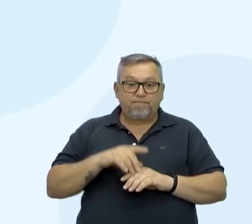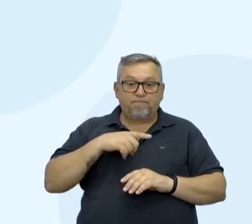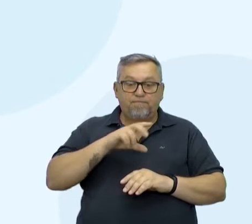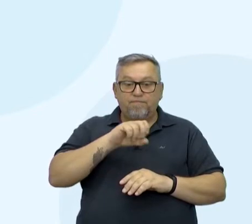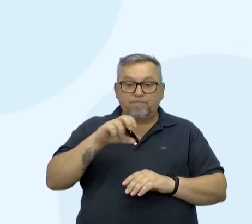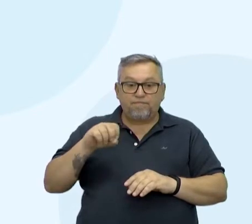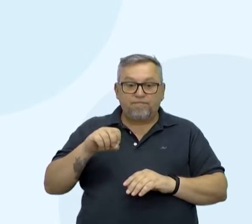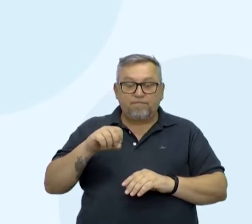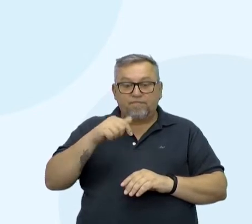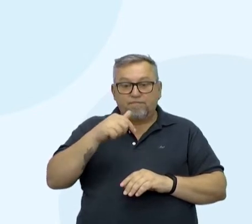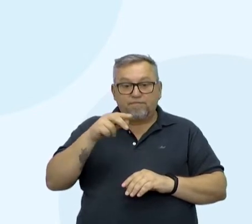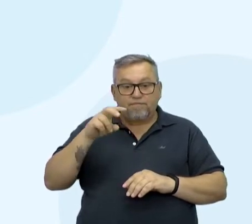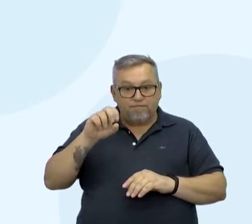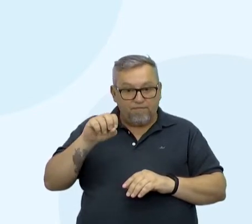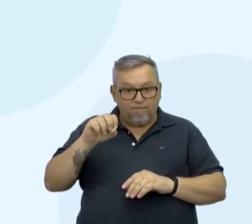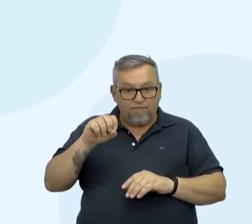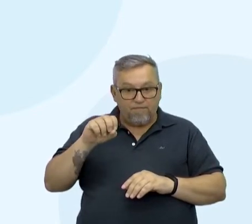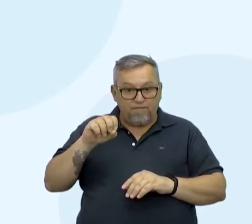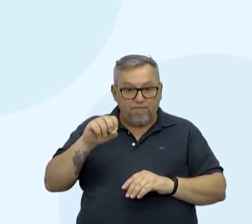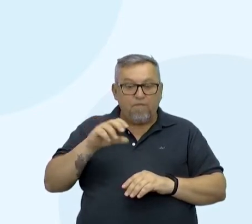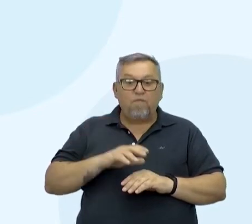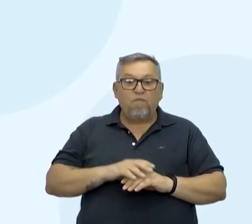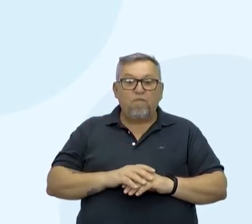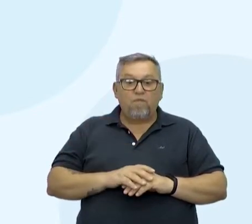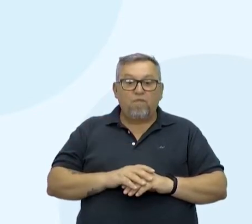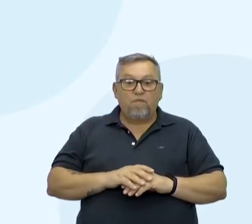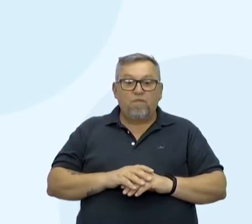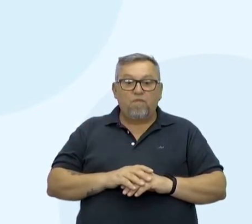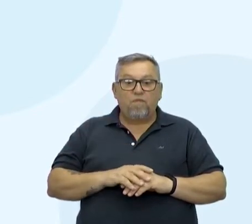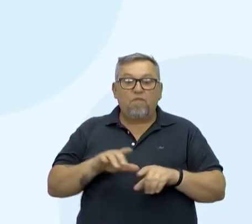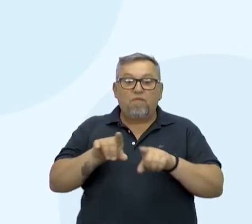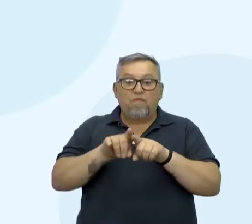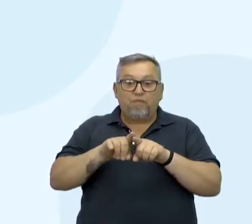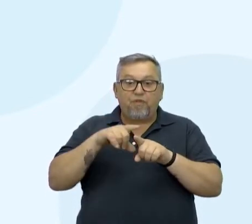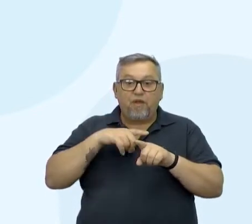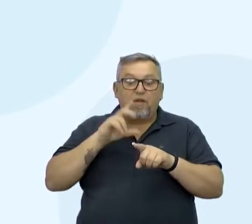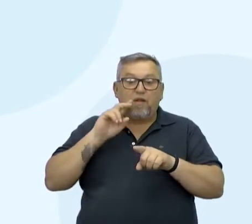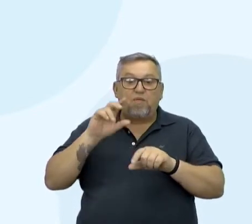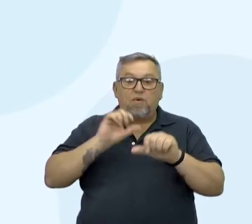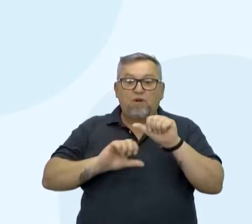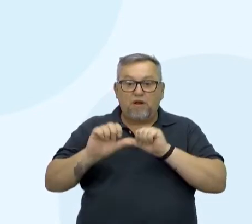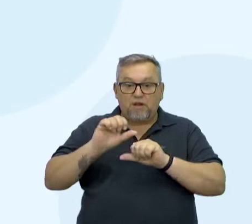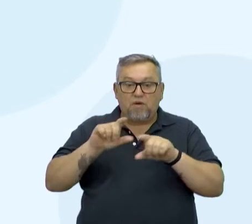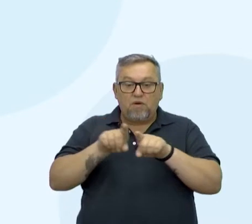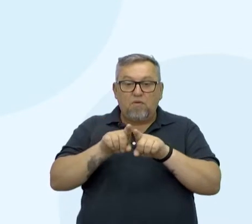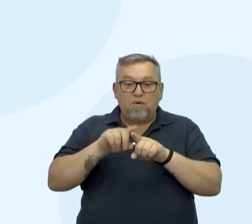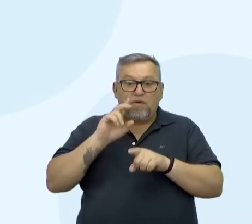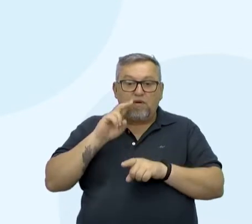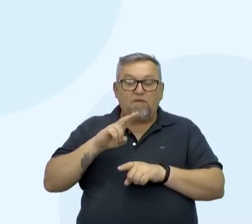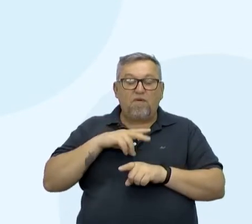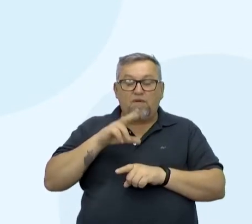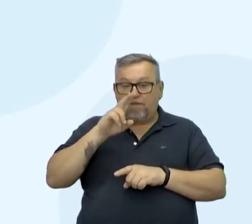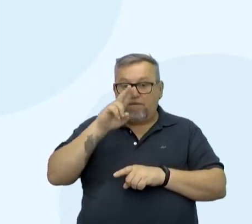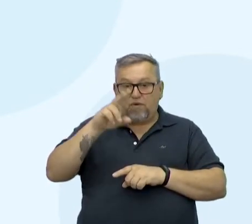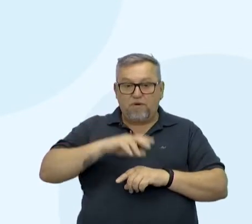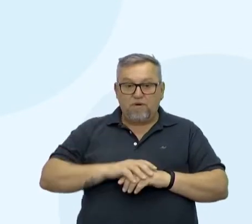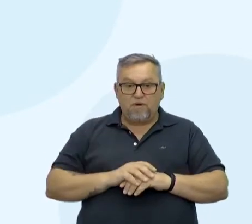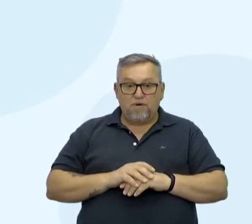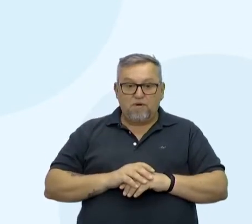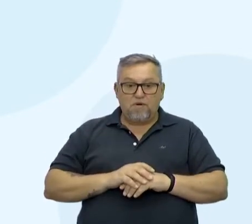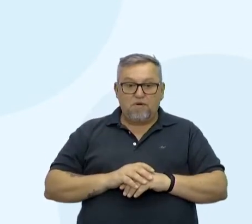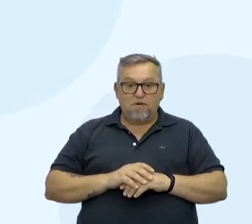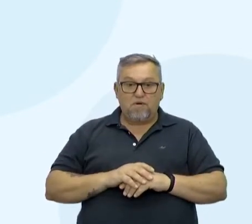500 a 750 aí, nanômetros, e aí começa a ter a atenuação, né? Começa a cair, né? A intensidade. Ó. Aqui é a intensidade,